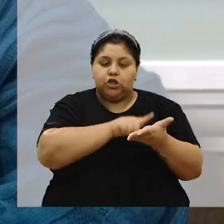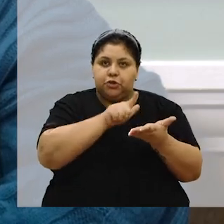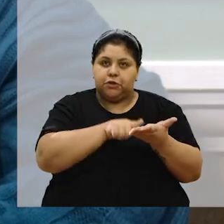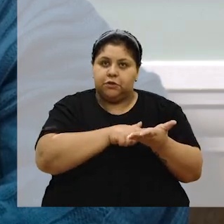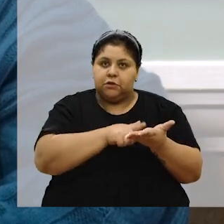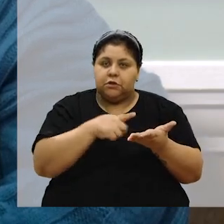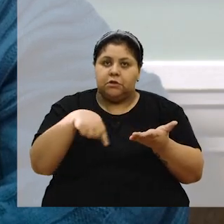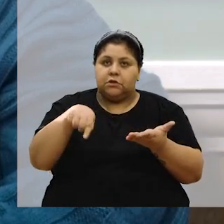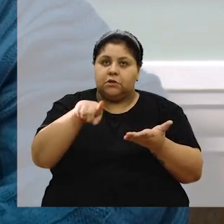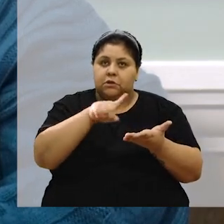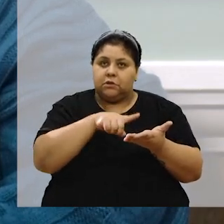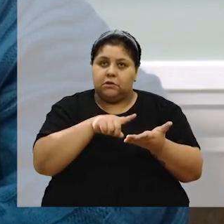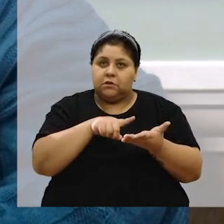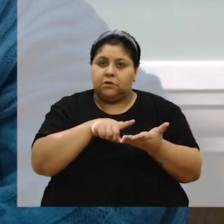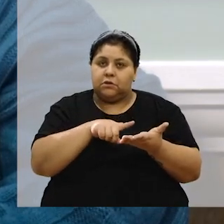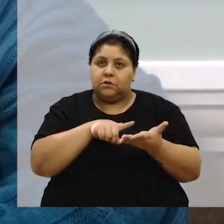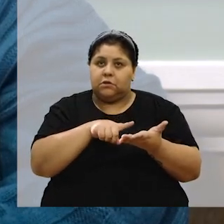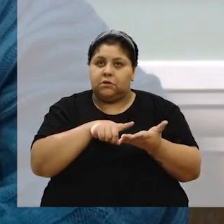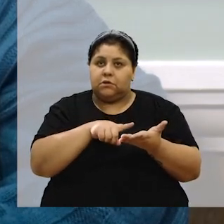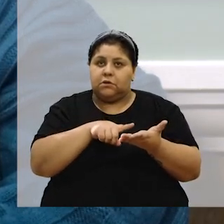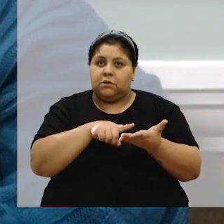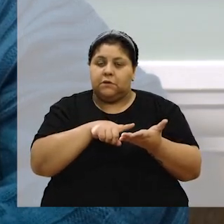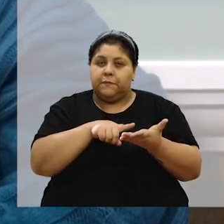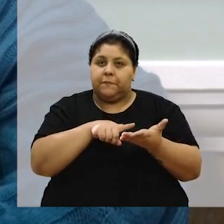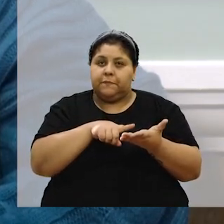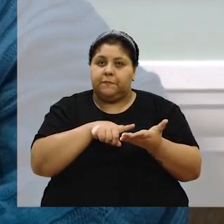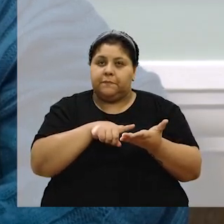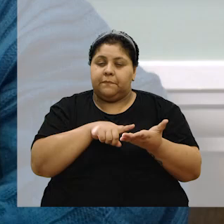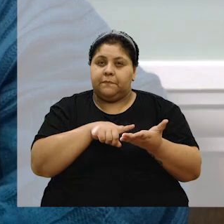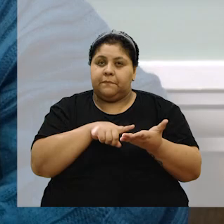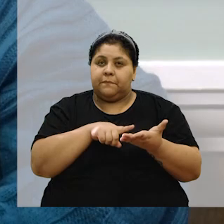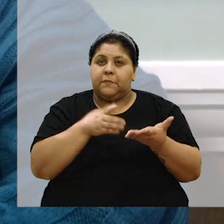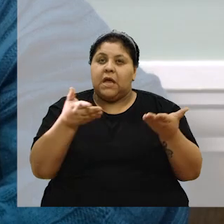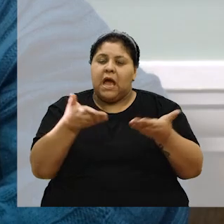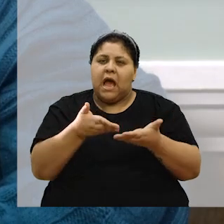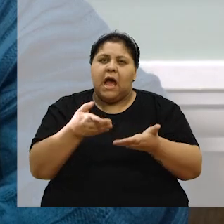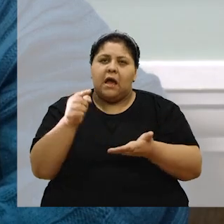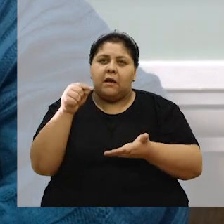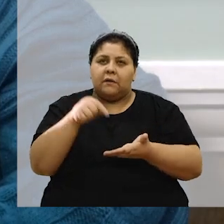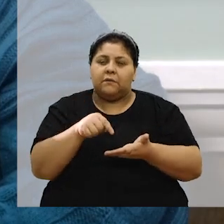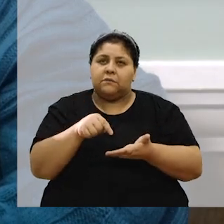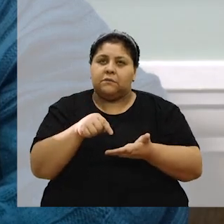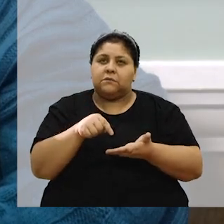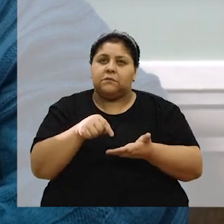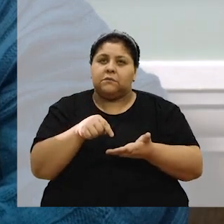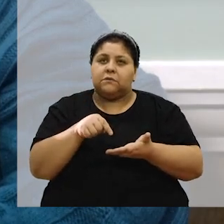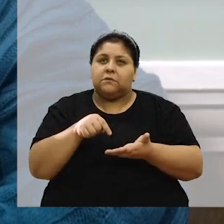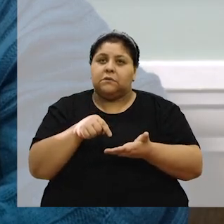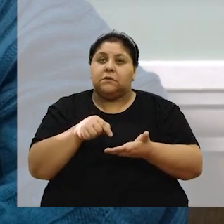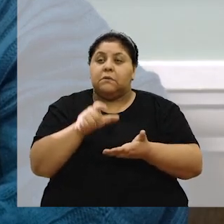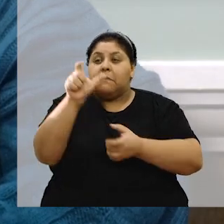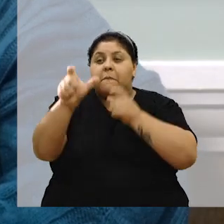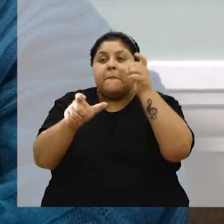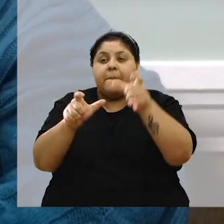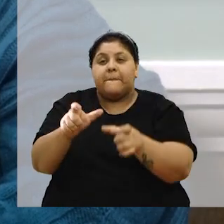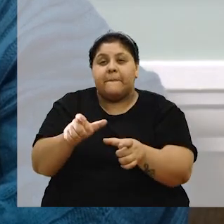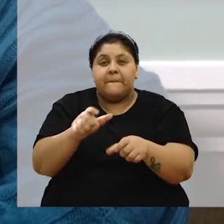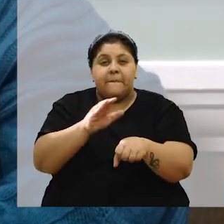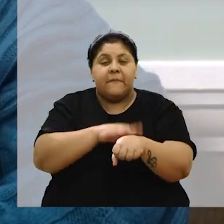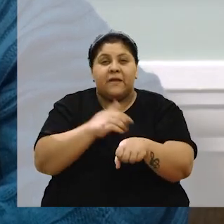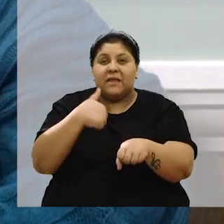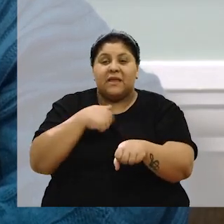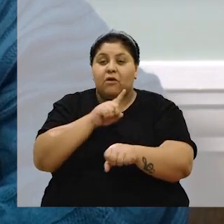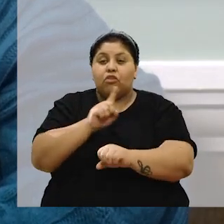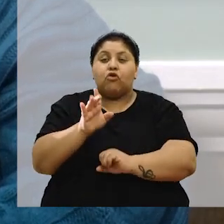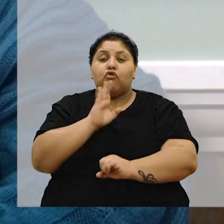lançou o livro, faz 20 anos que ela deixou de morar em Caxias. Então estavam aqui portanto,